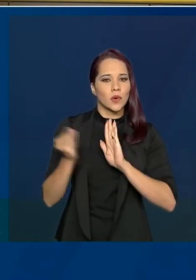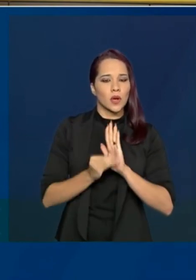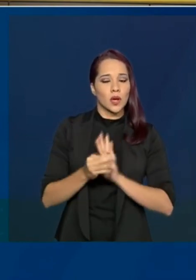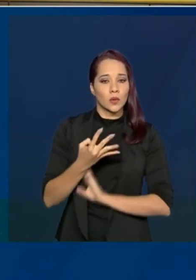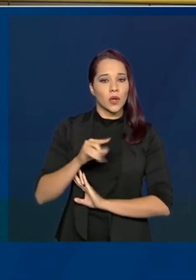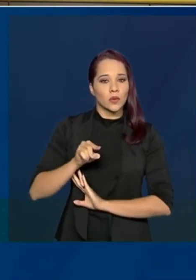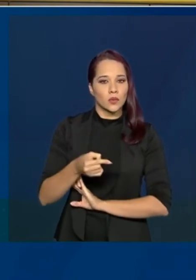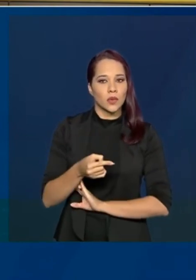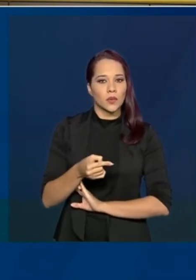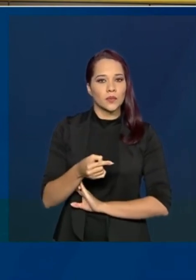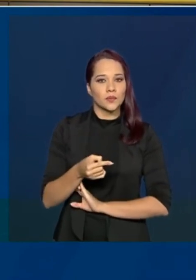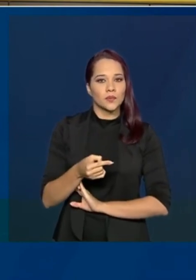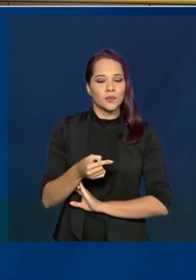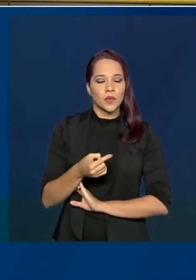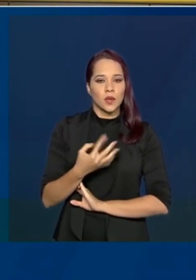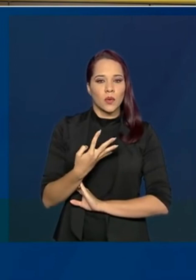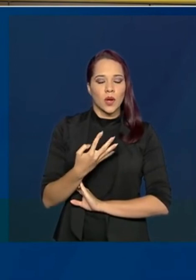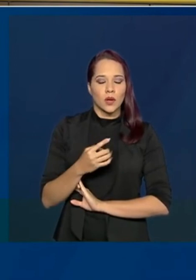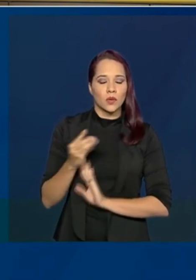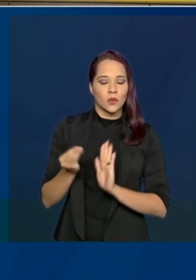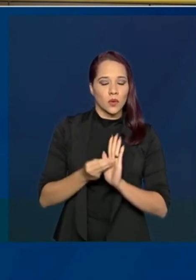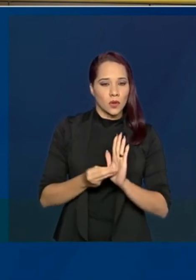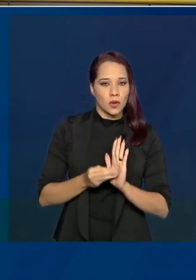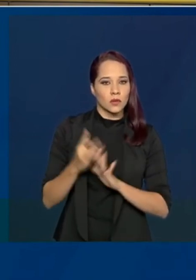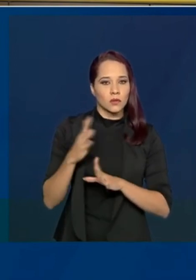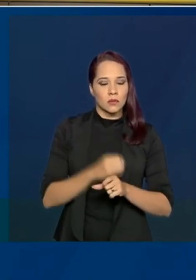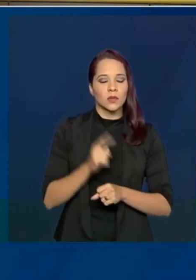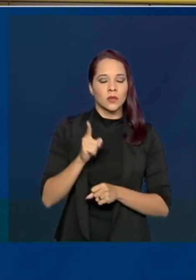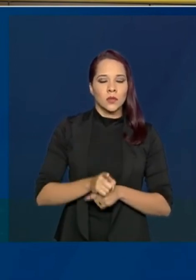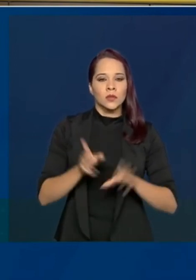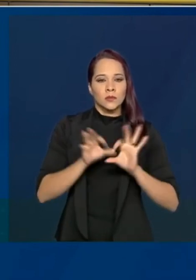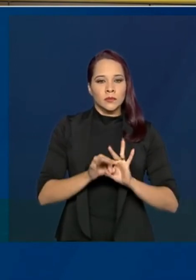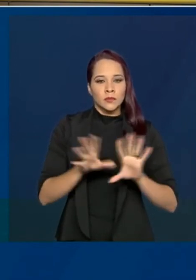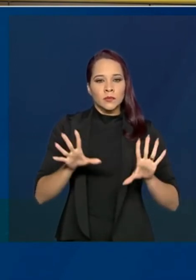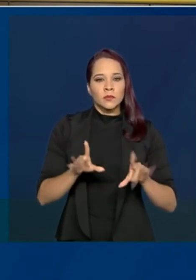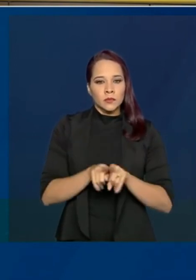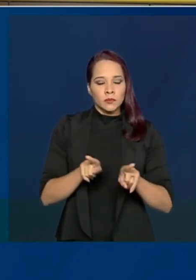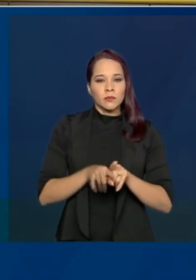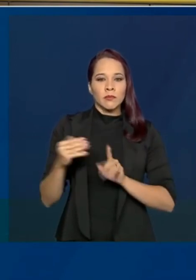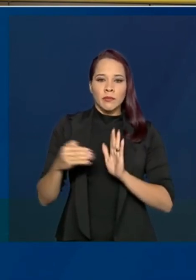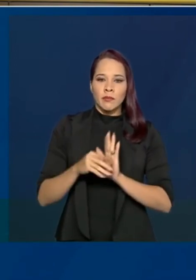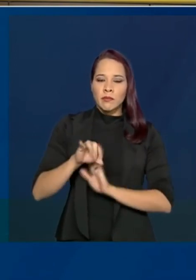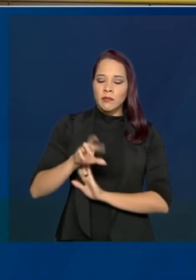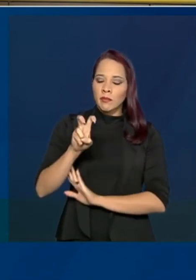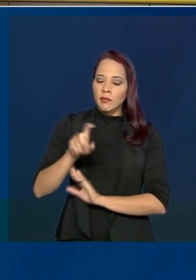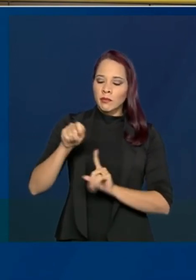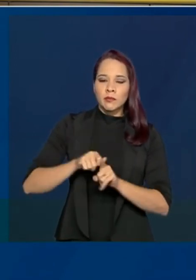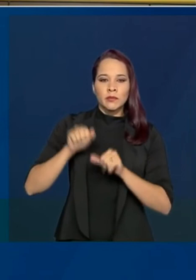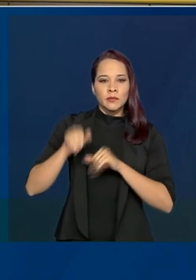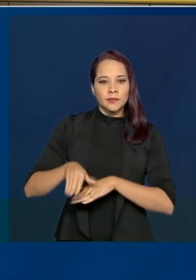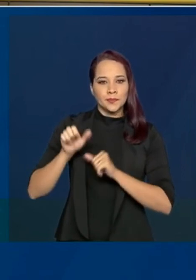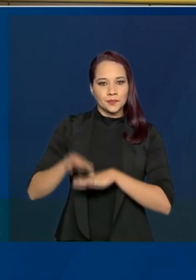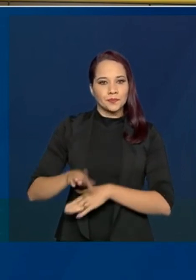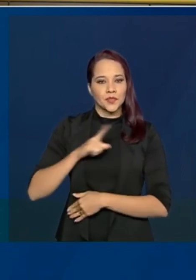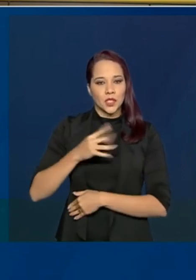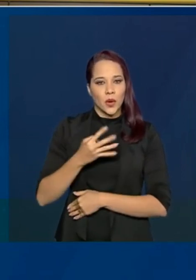mil, o total de casos está disponível, isso até o dia 5 de setembro, nós